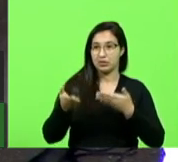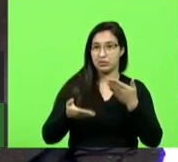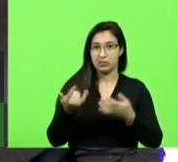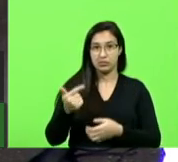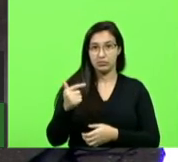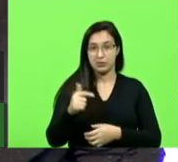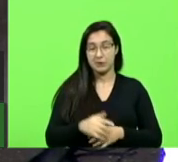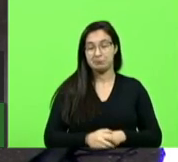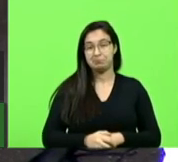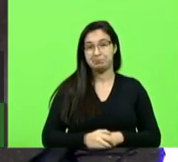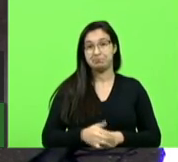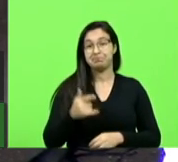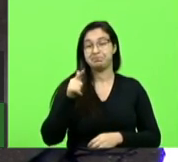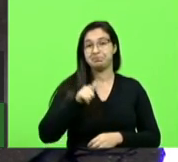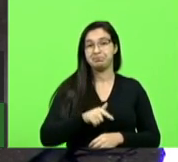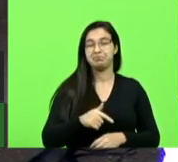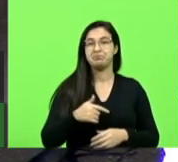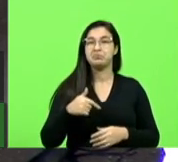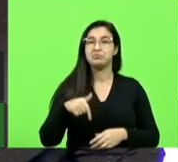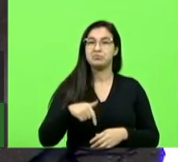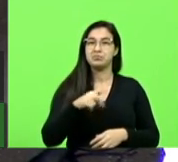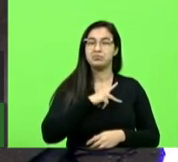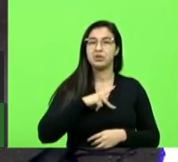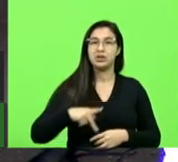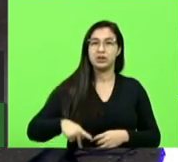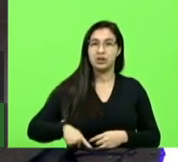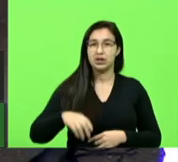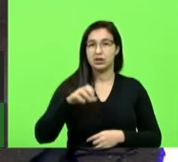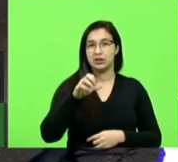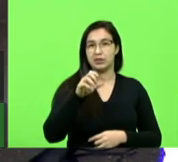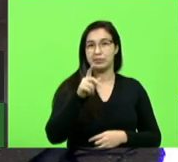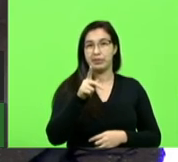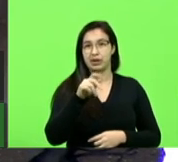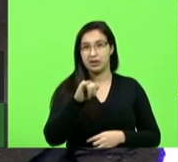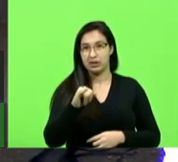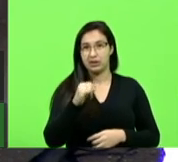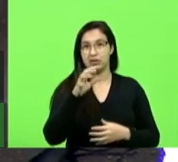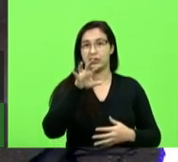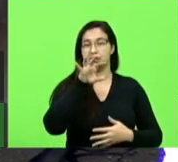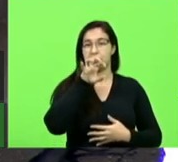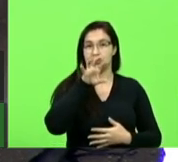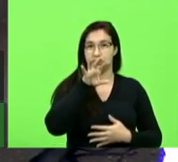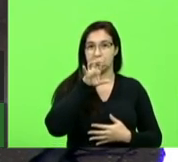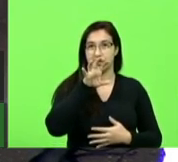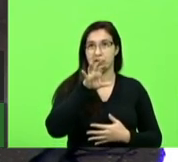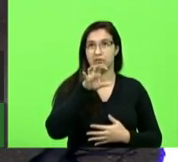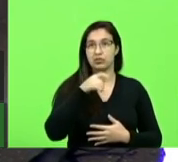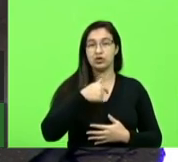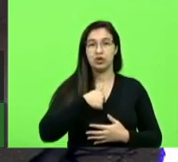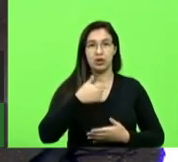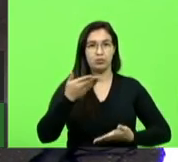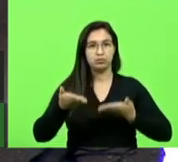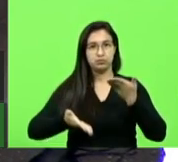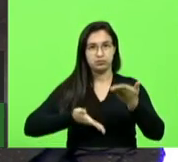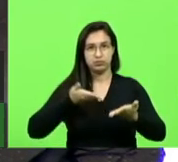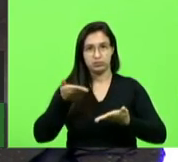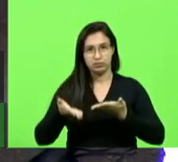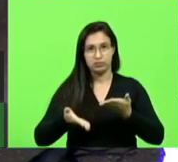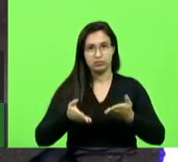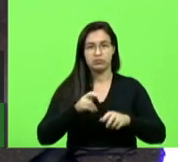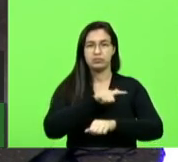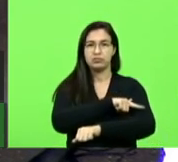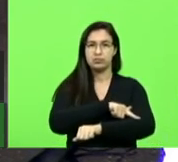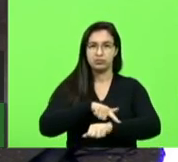de presidir aqui nessa casa a nossa CPI dos respiradores, em que sempre zelei pelo bom trato e bom encaminhamento de todos